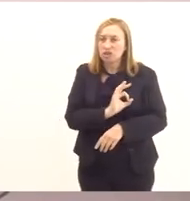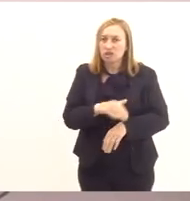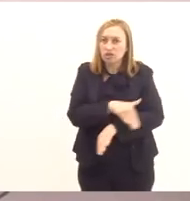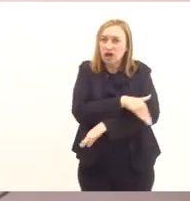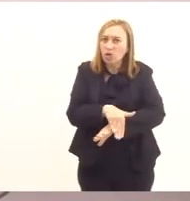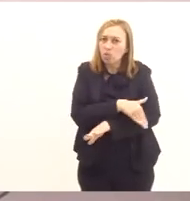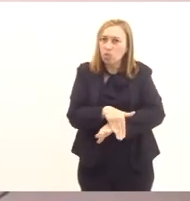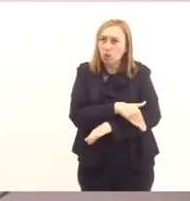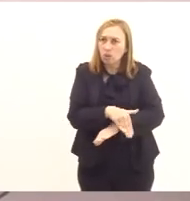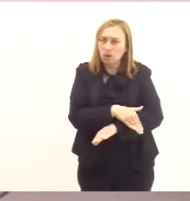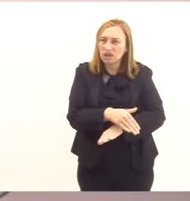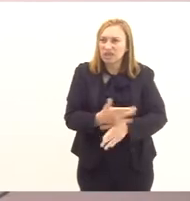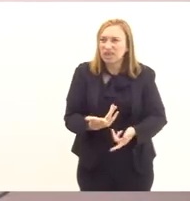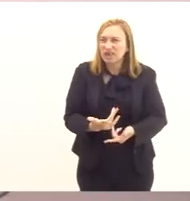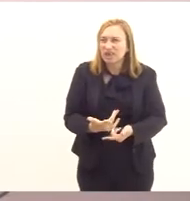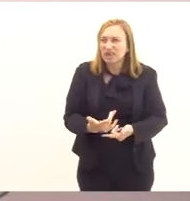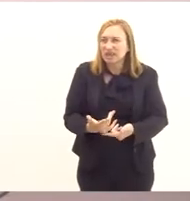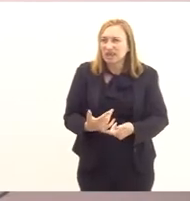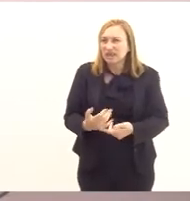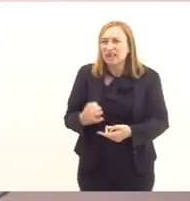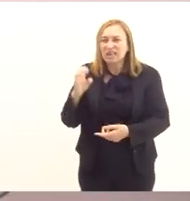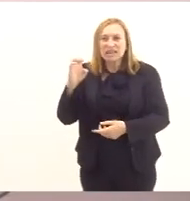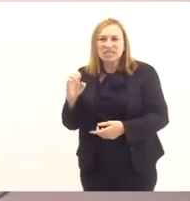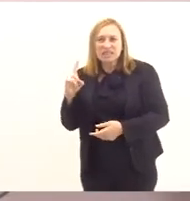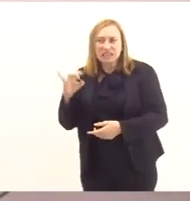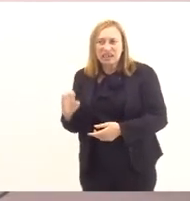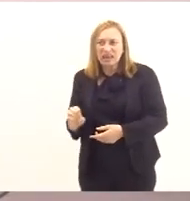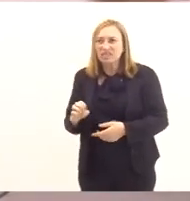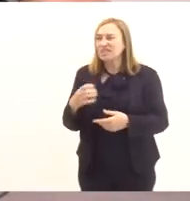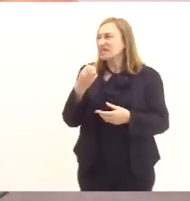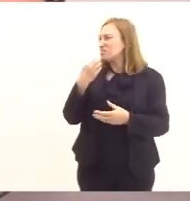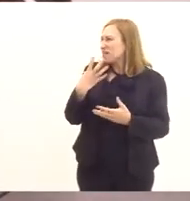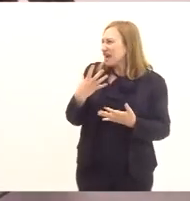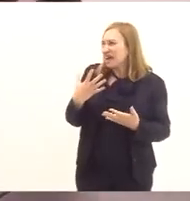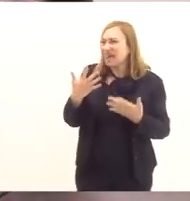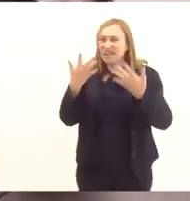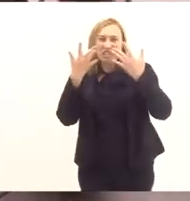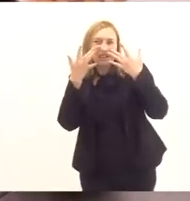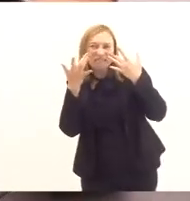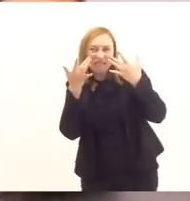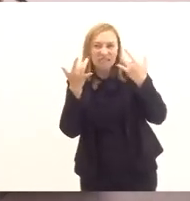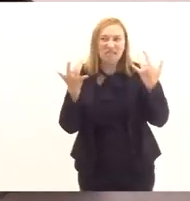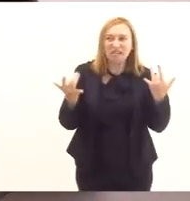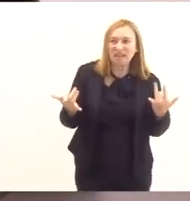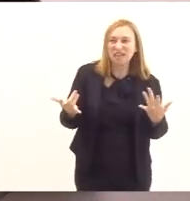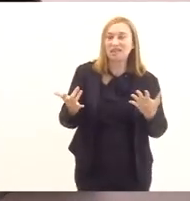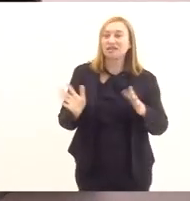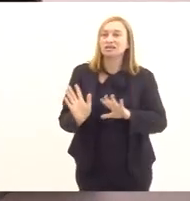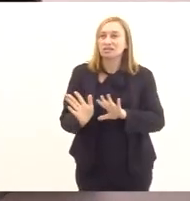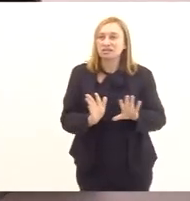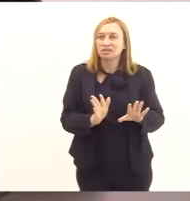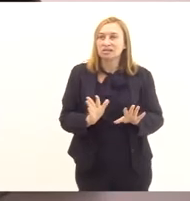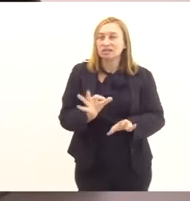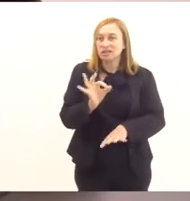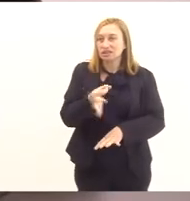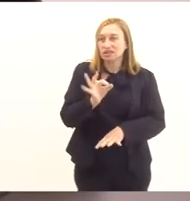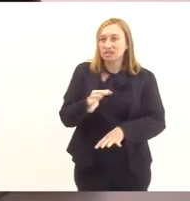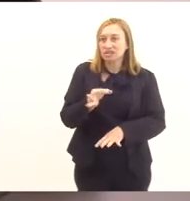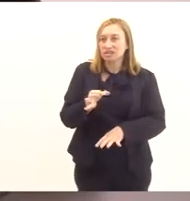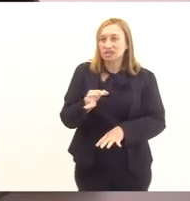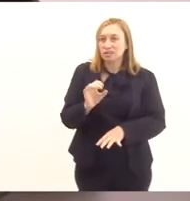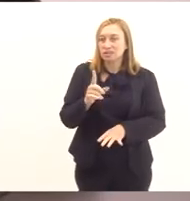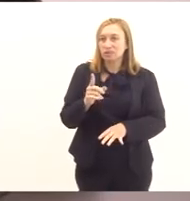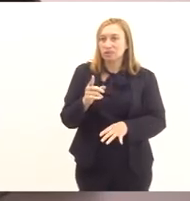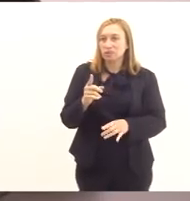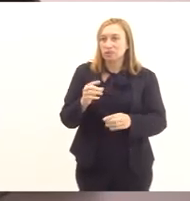rua porque ele tem essa mates queira da vai receber bem era aquela gracinha antes me permitiu a parte ela vai garantir a integridade